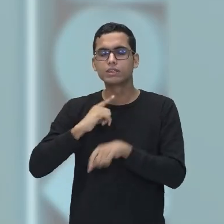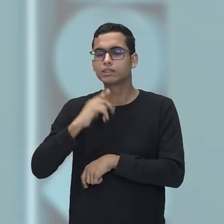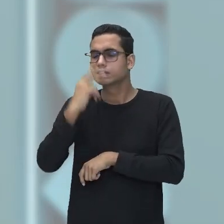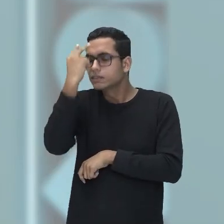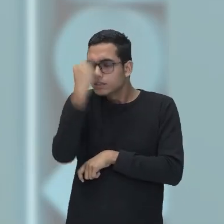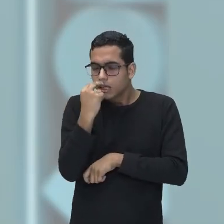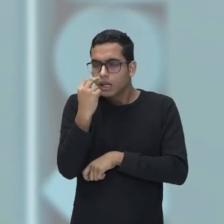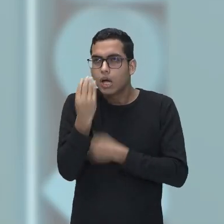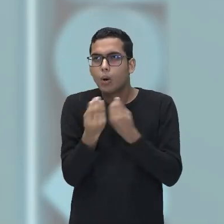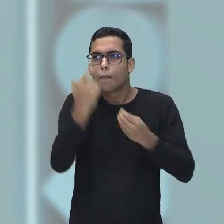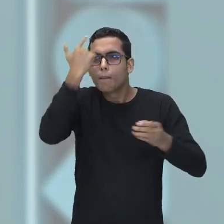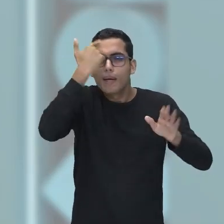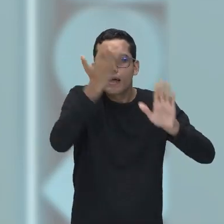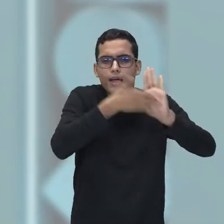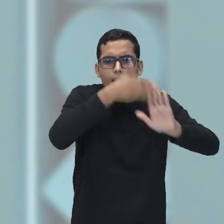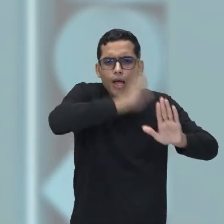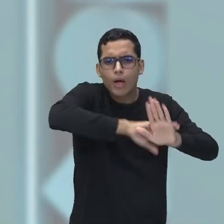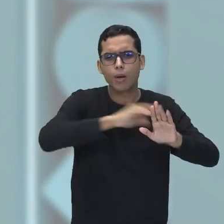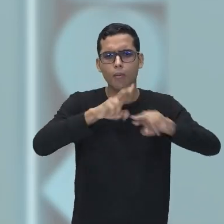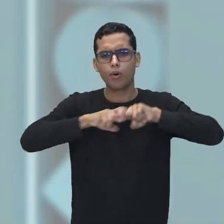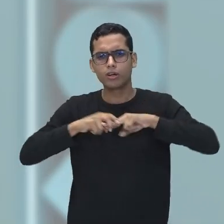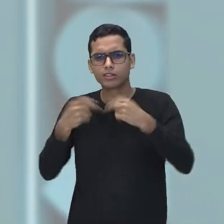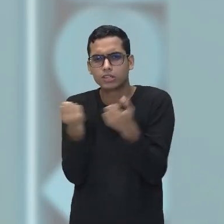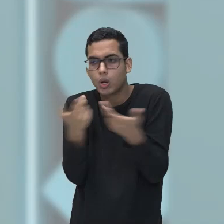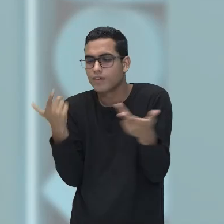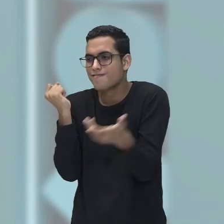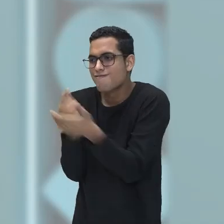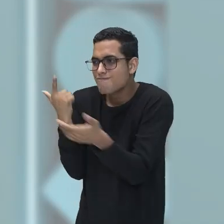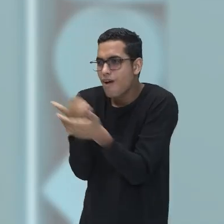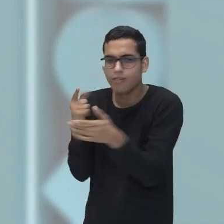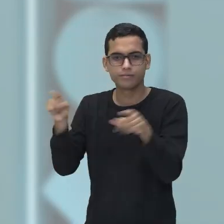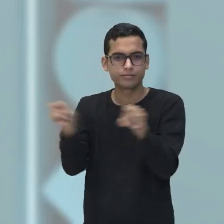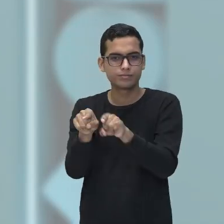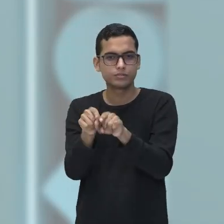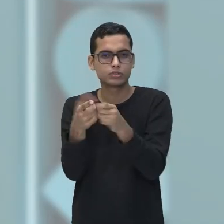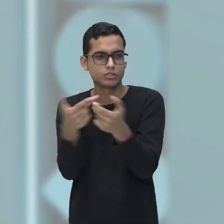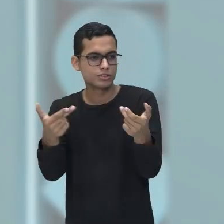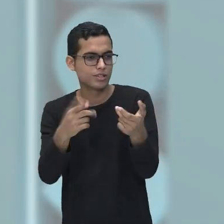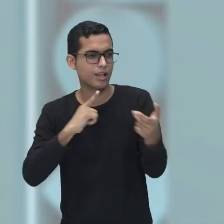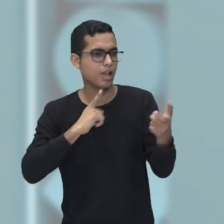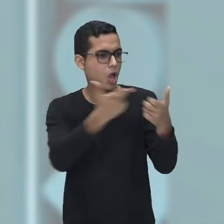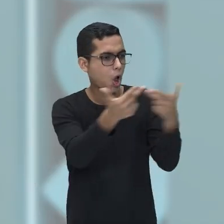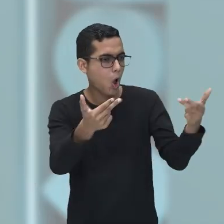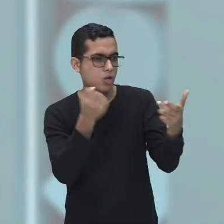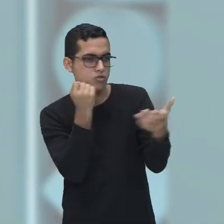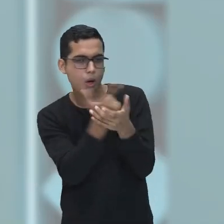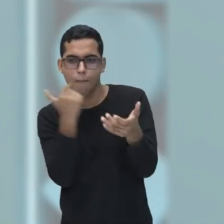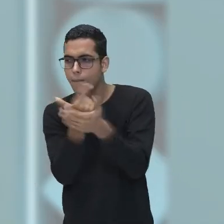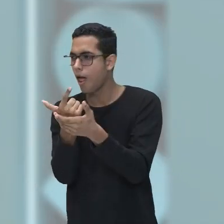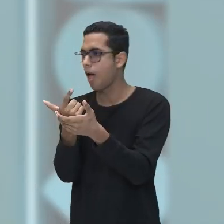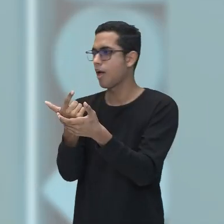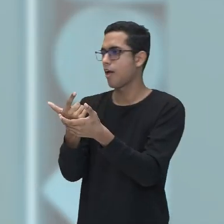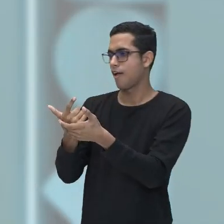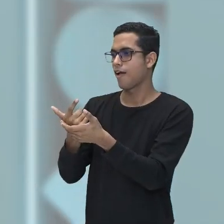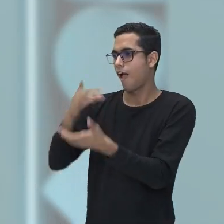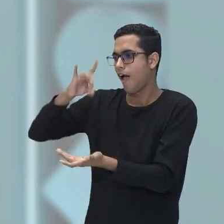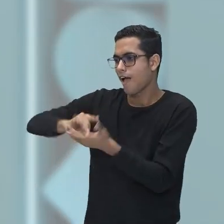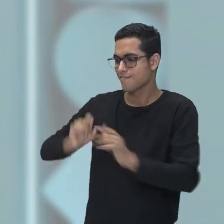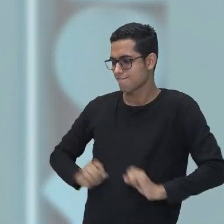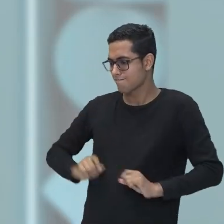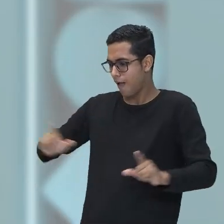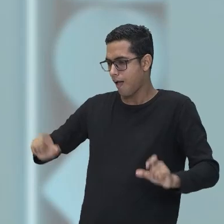metafórica, cegas pelo consumismo, cegas pela necessidade de ter coisas. Então, de fato, não é uma